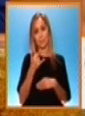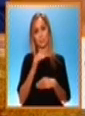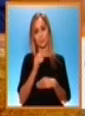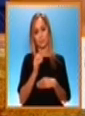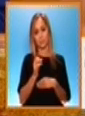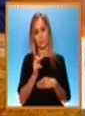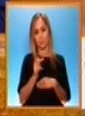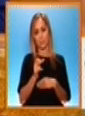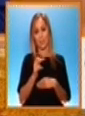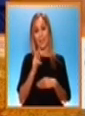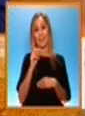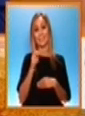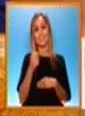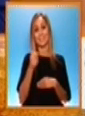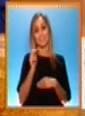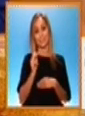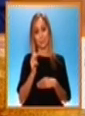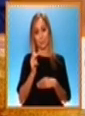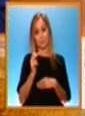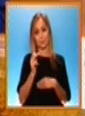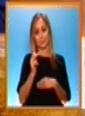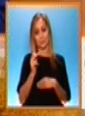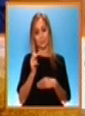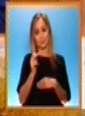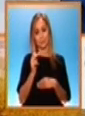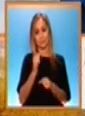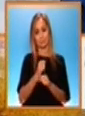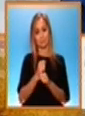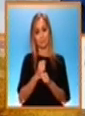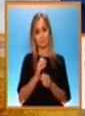há 35, que trabalho.